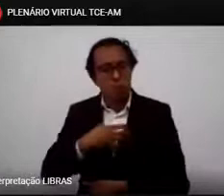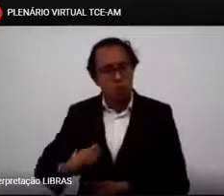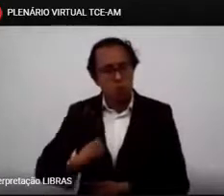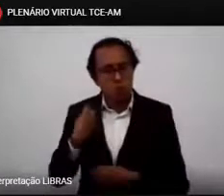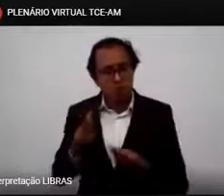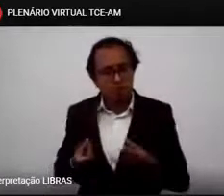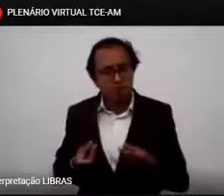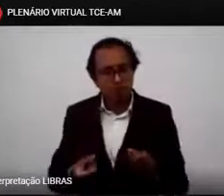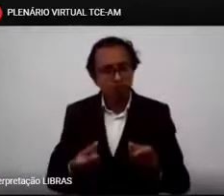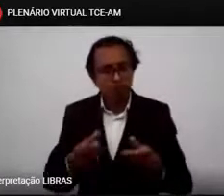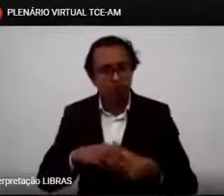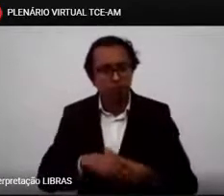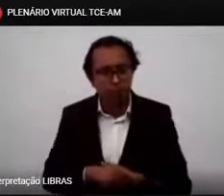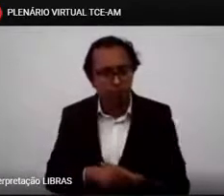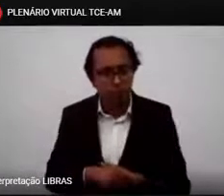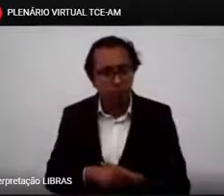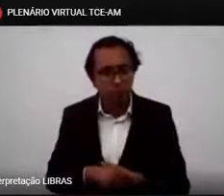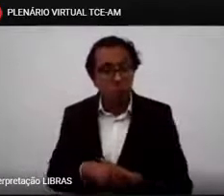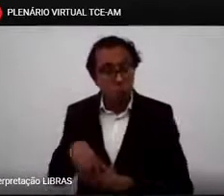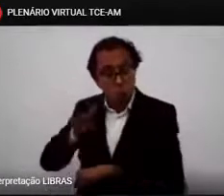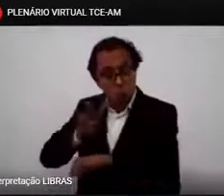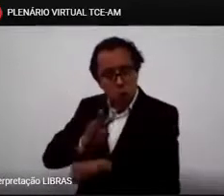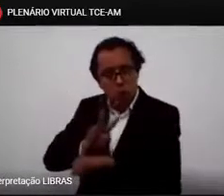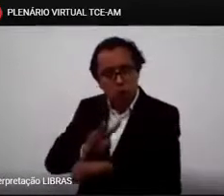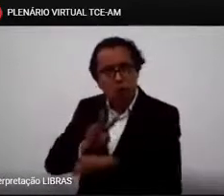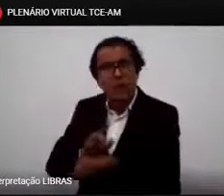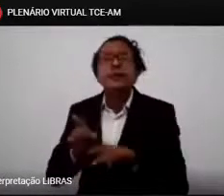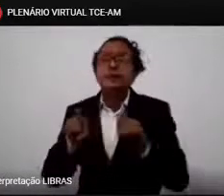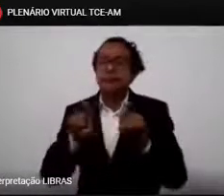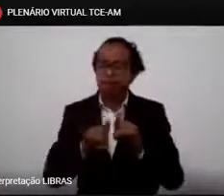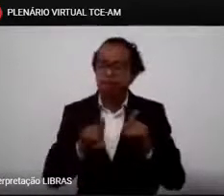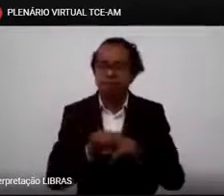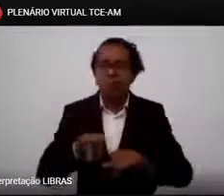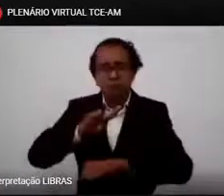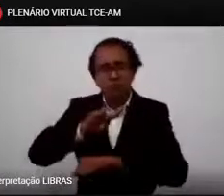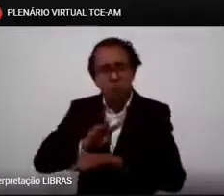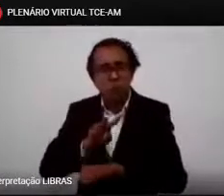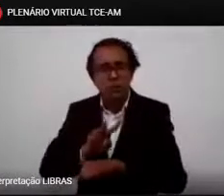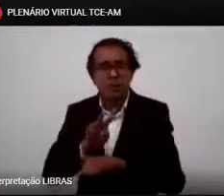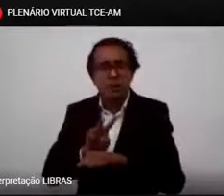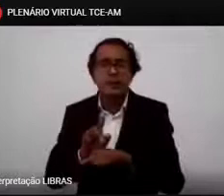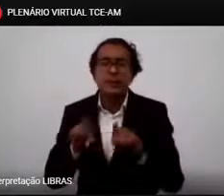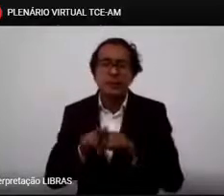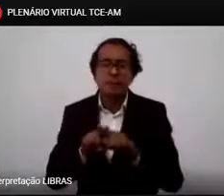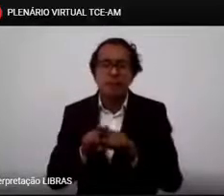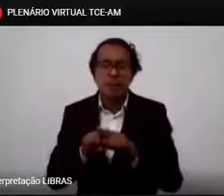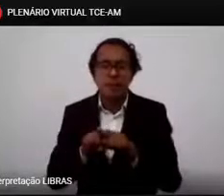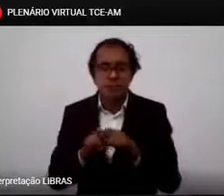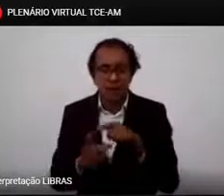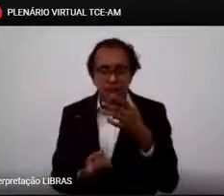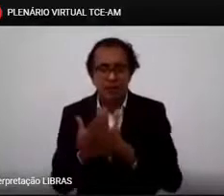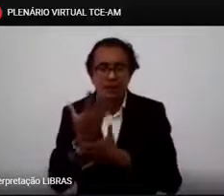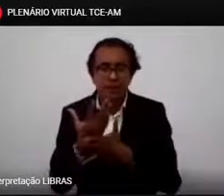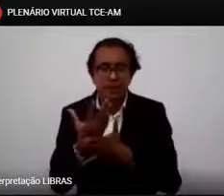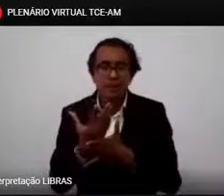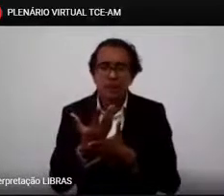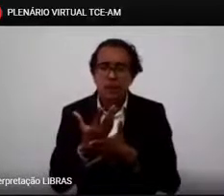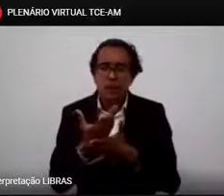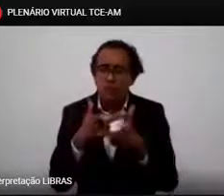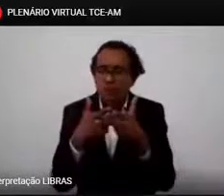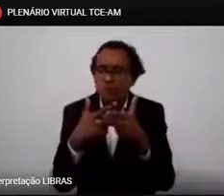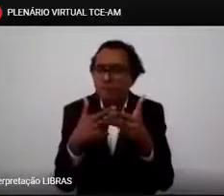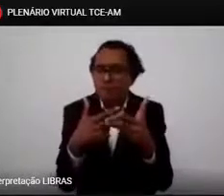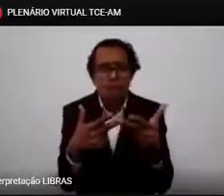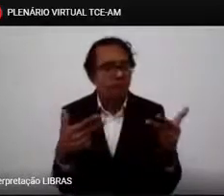essa capacidade biológica de reciclar os nutrientes e também pela capacidade de fazer gerar uma grande parte da chuva